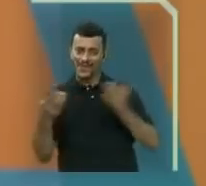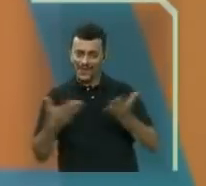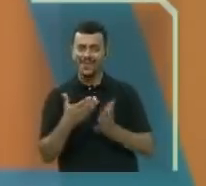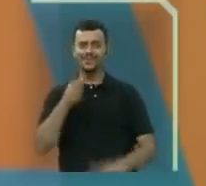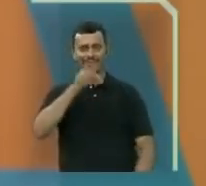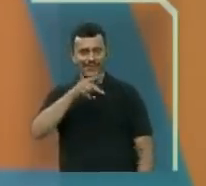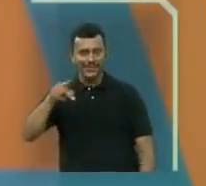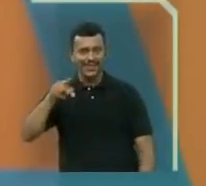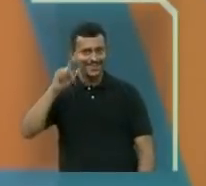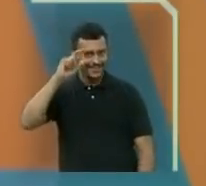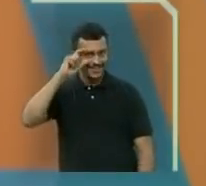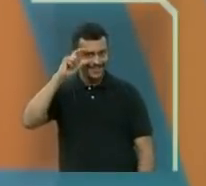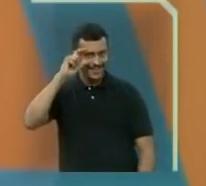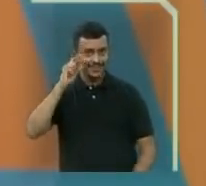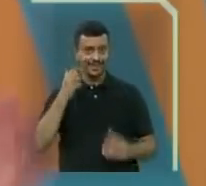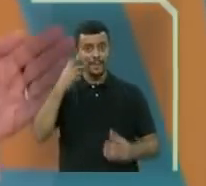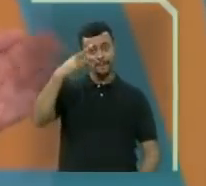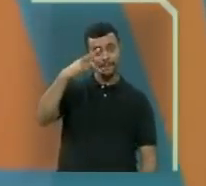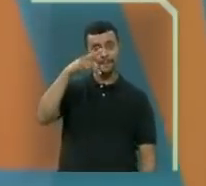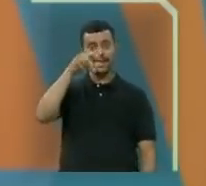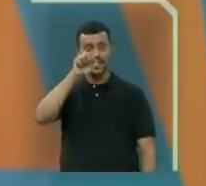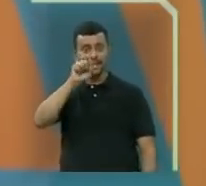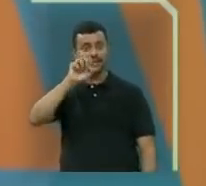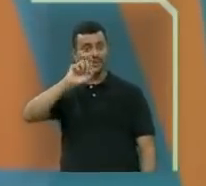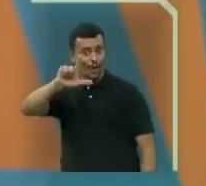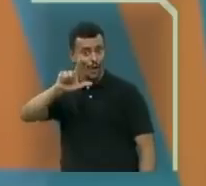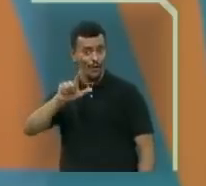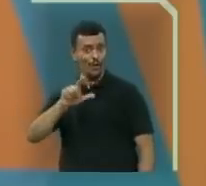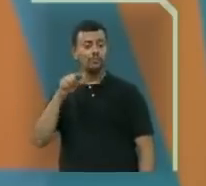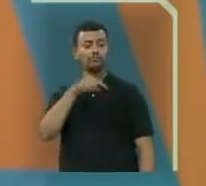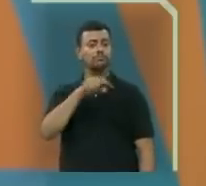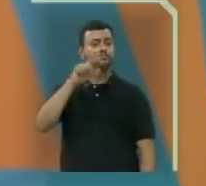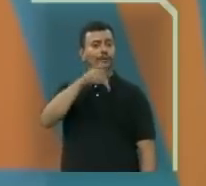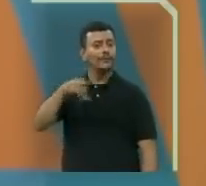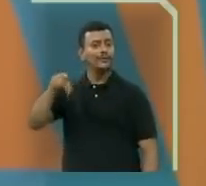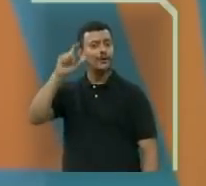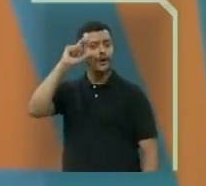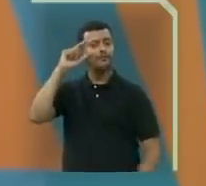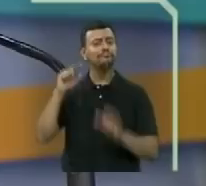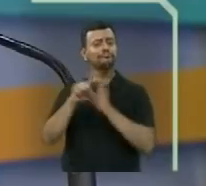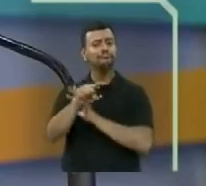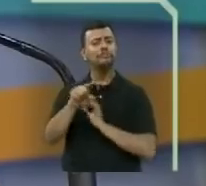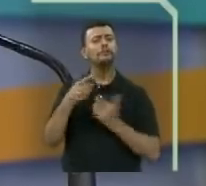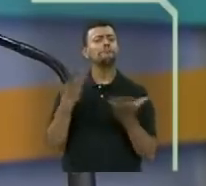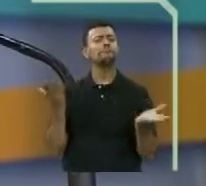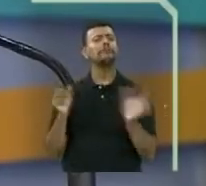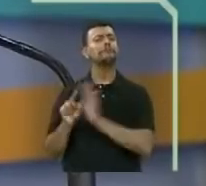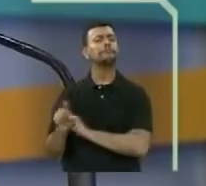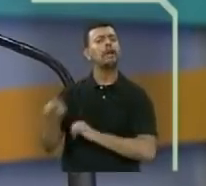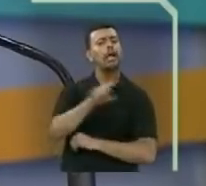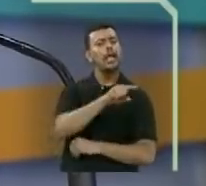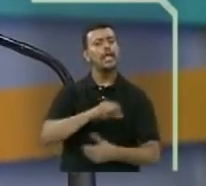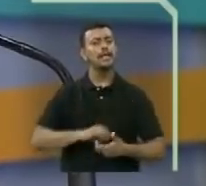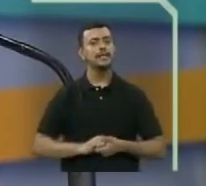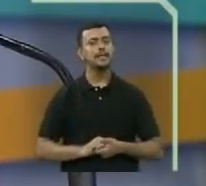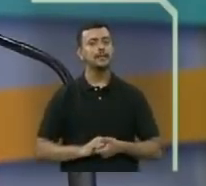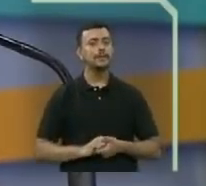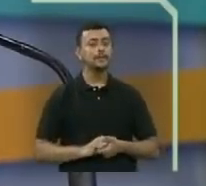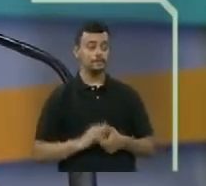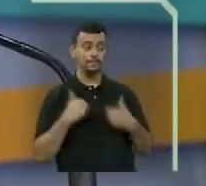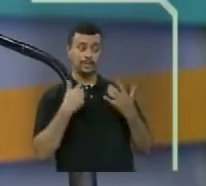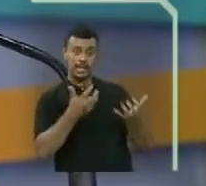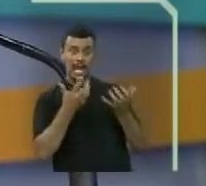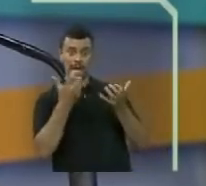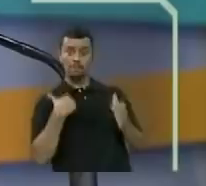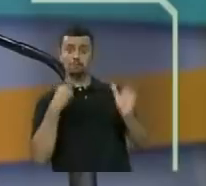professora Lizete, do PSOL, que vai indicar a quem dirige a pergunta. Eu vou perguntar ao meu